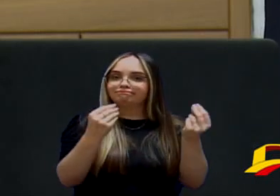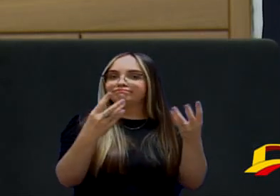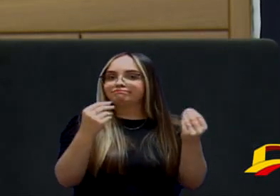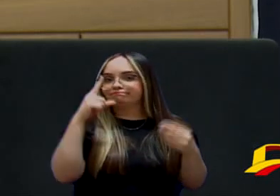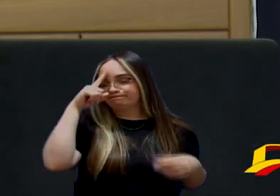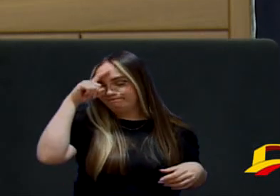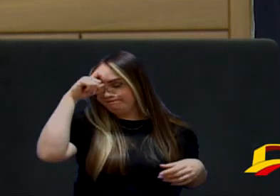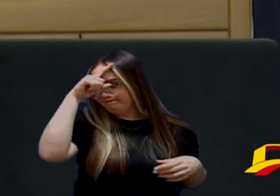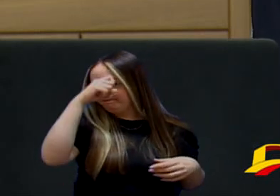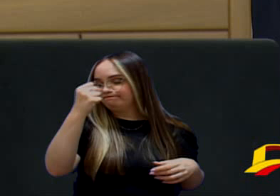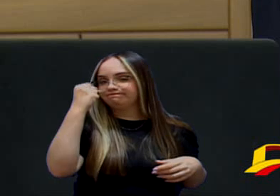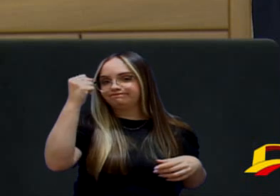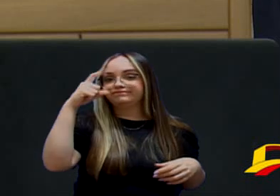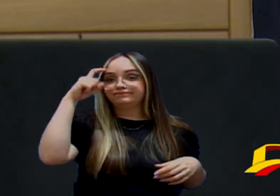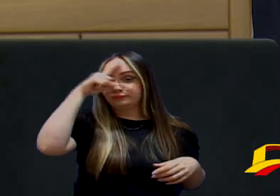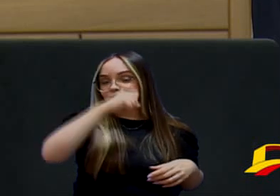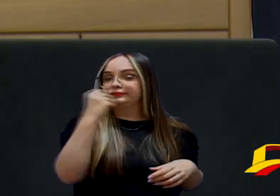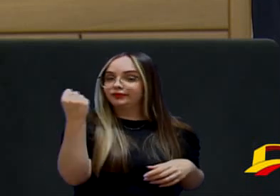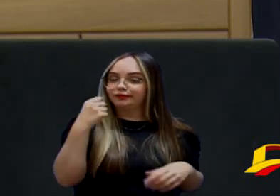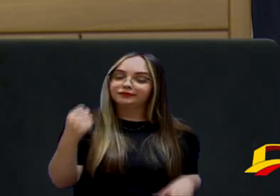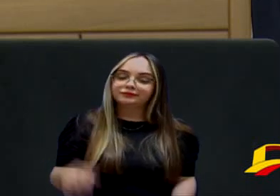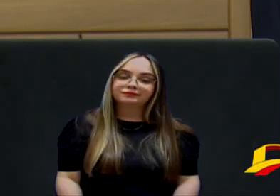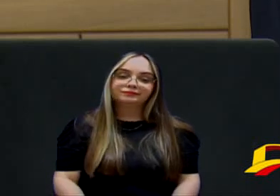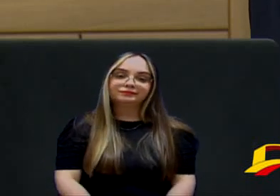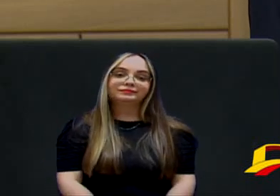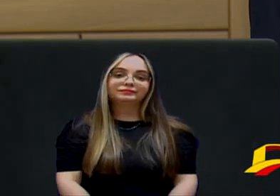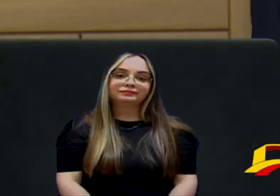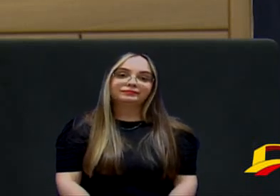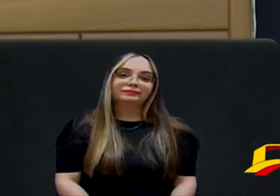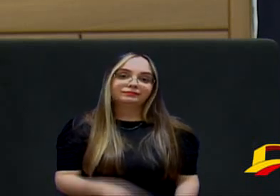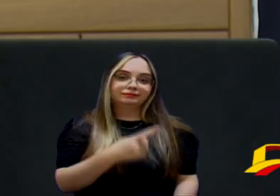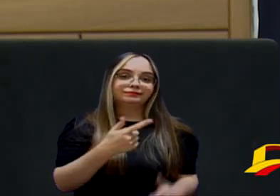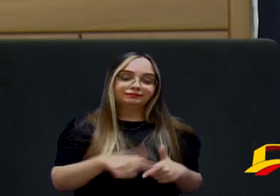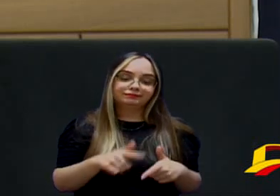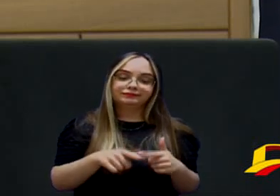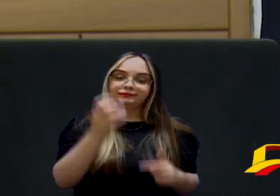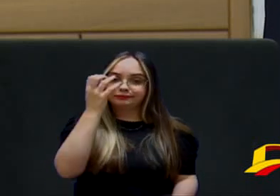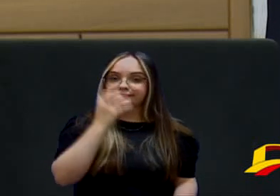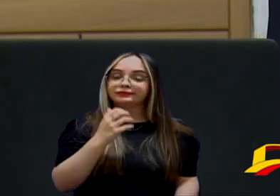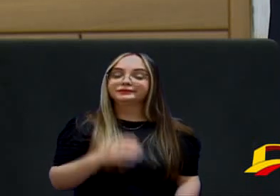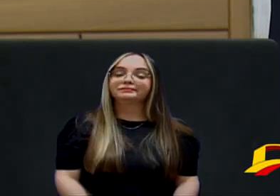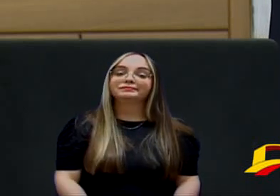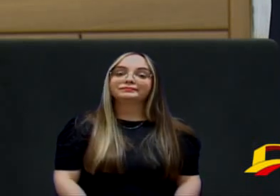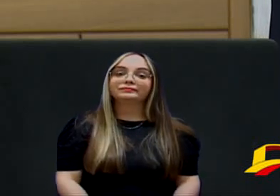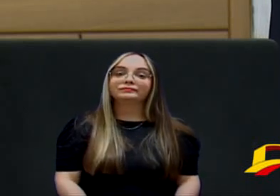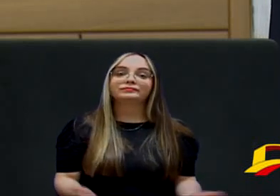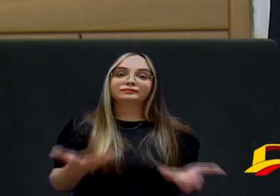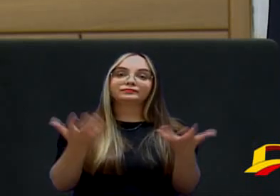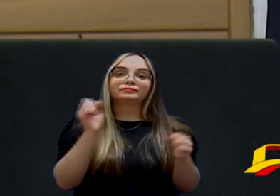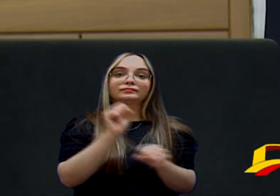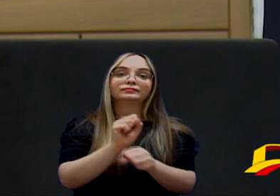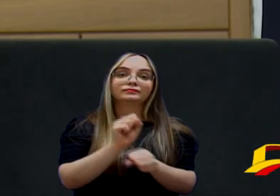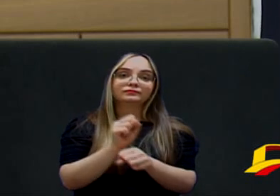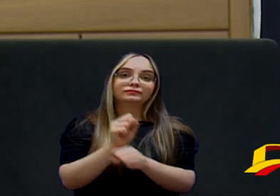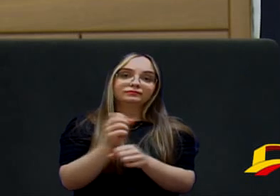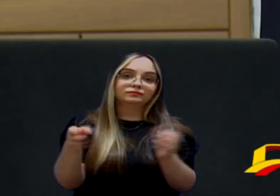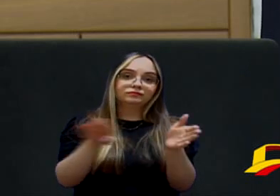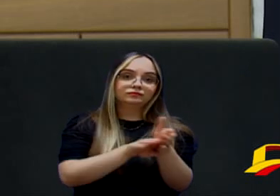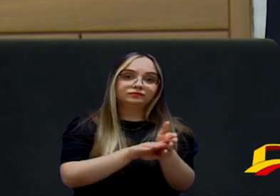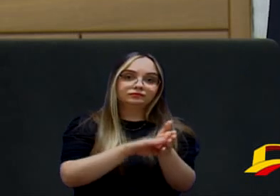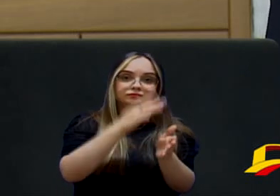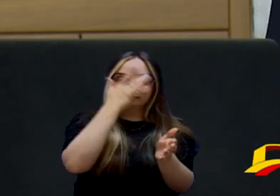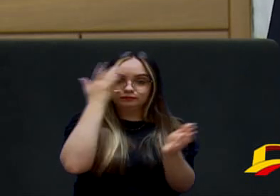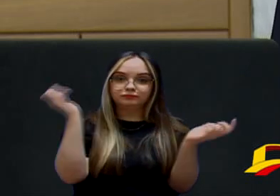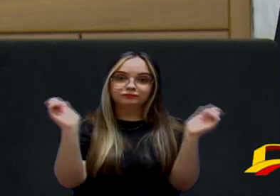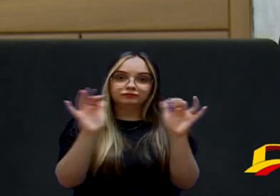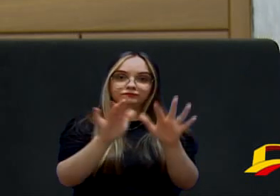muito séria muito sério a questão nós estamos aguardando aqui a chegada de um pessoal